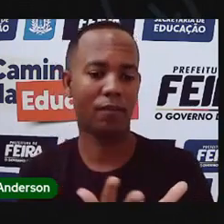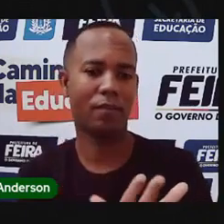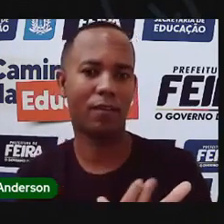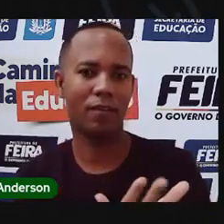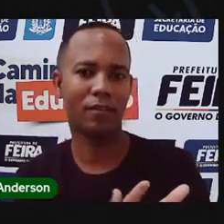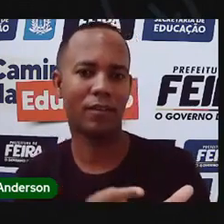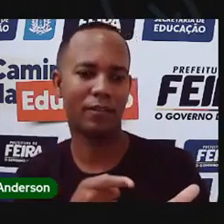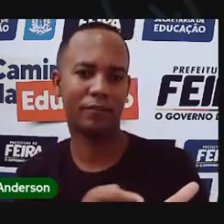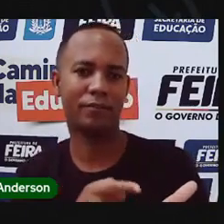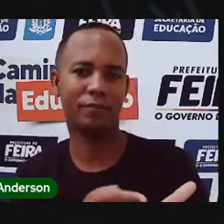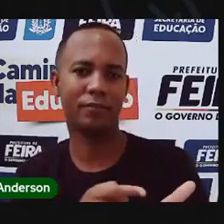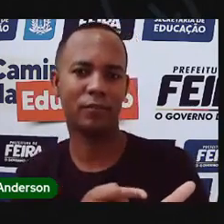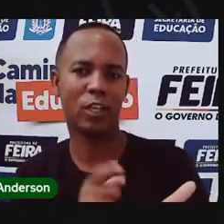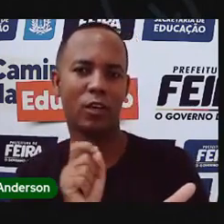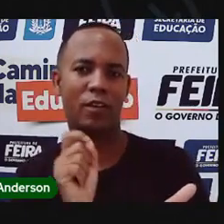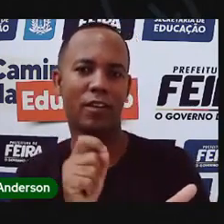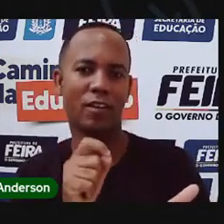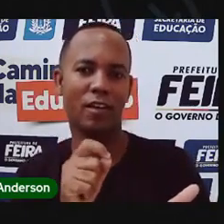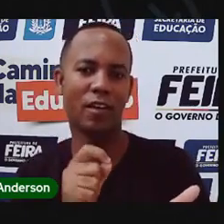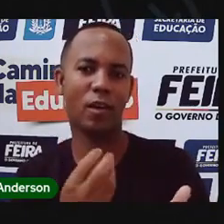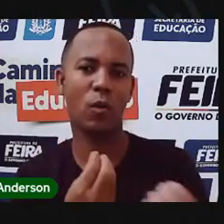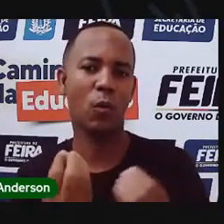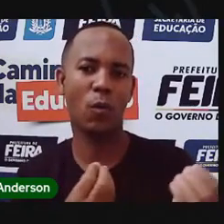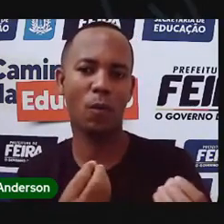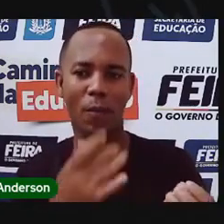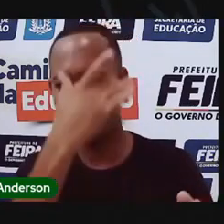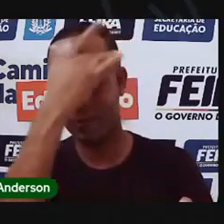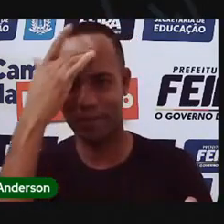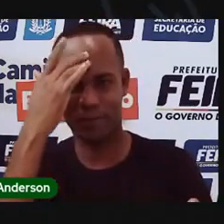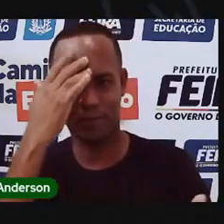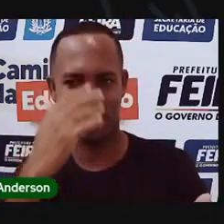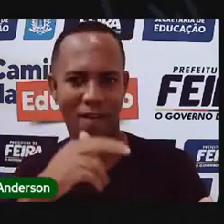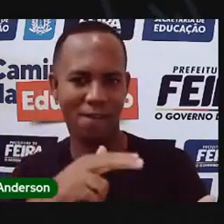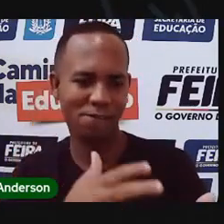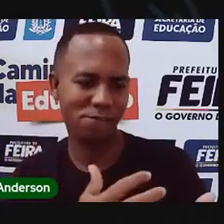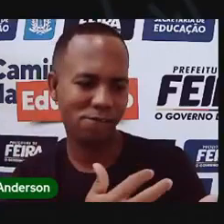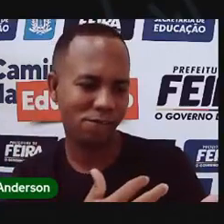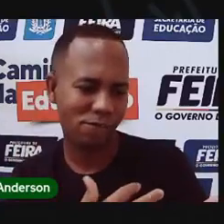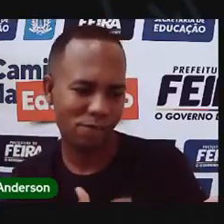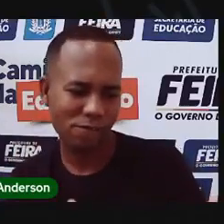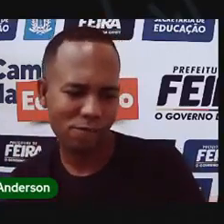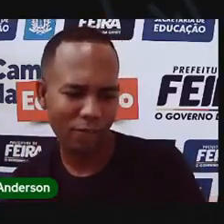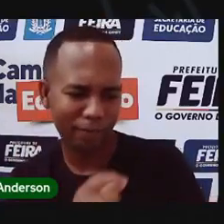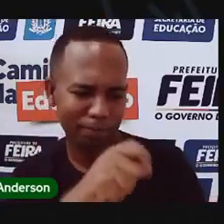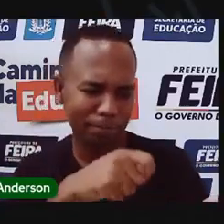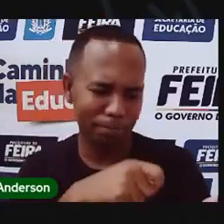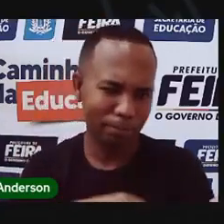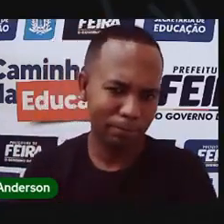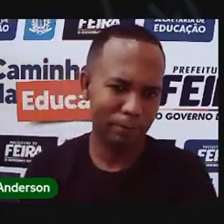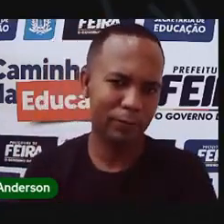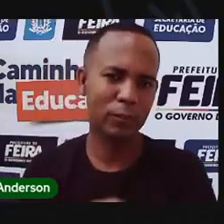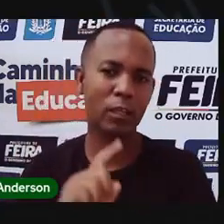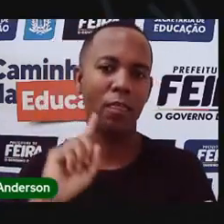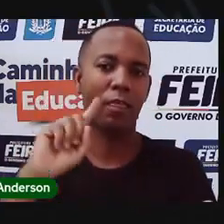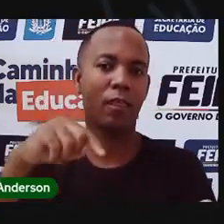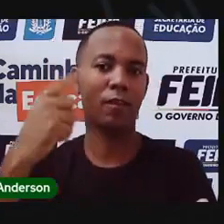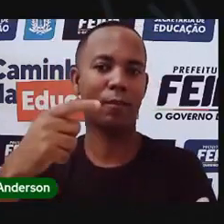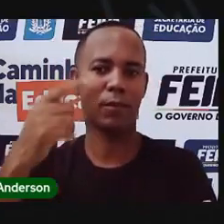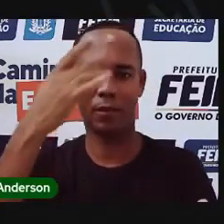que é feita por xilogravura. Mas esse assunto de xilogravura será tratado em uma outra aula,